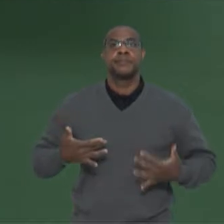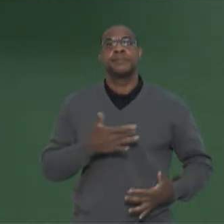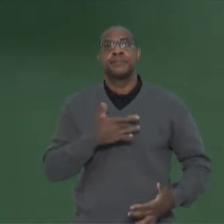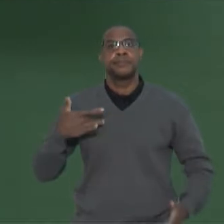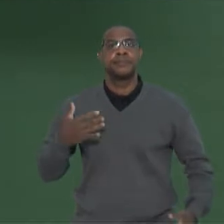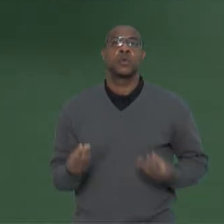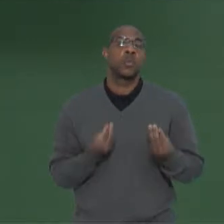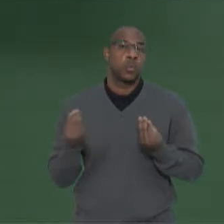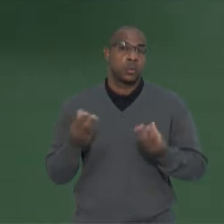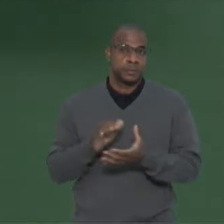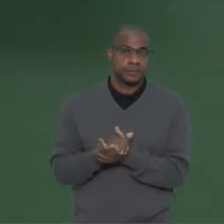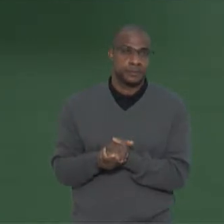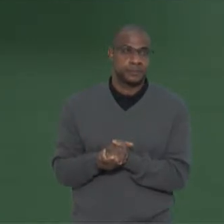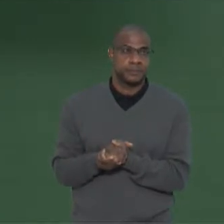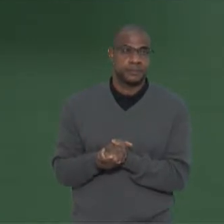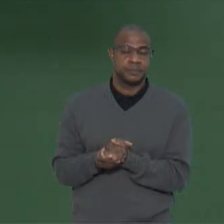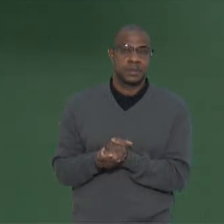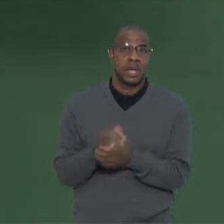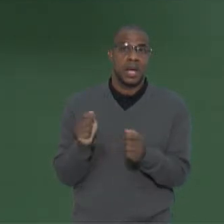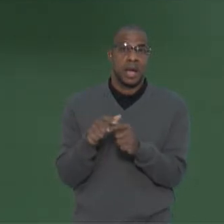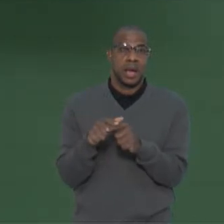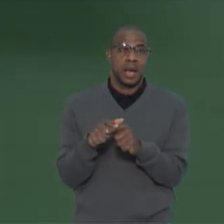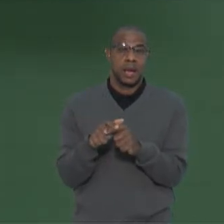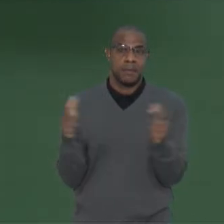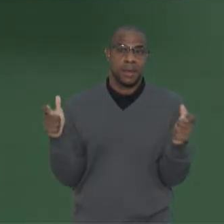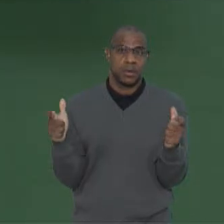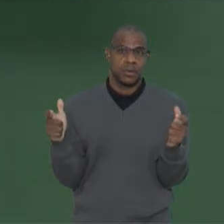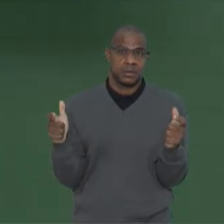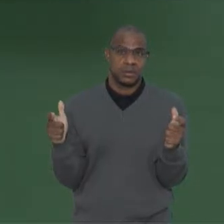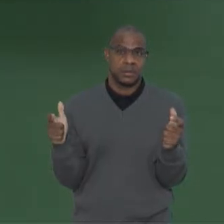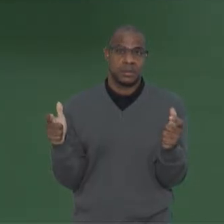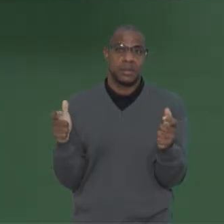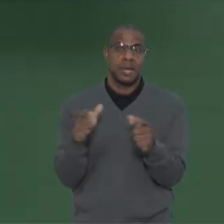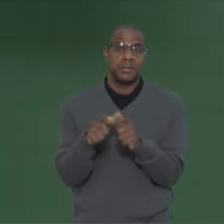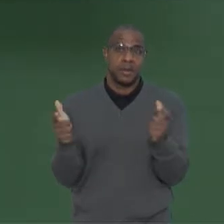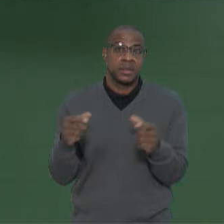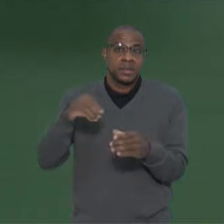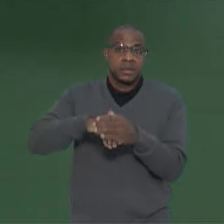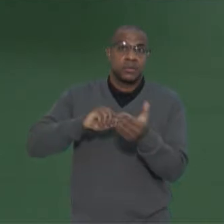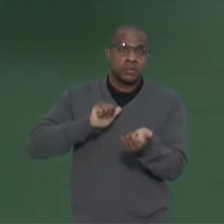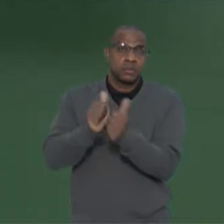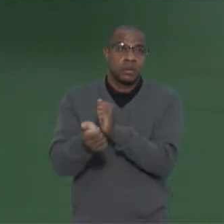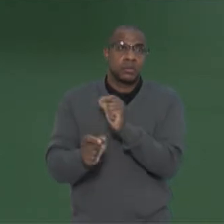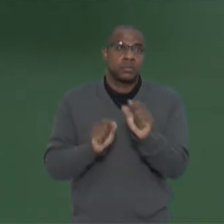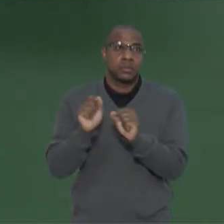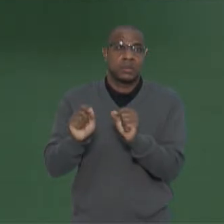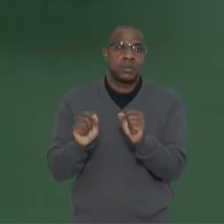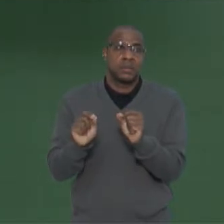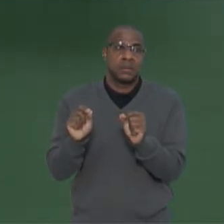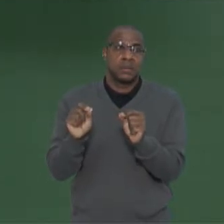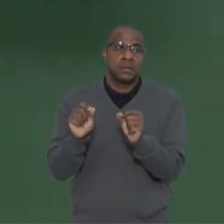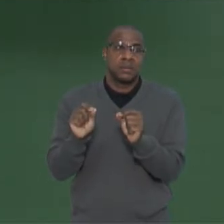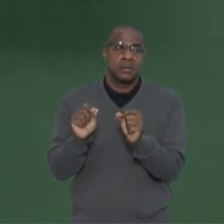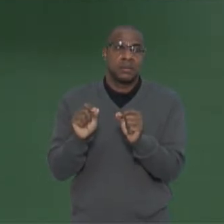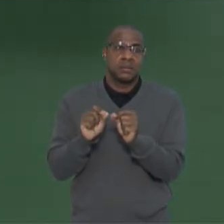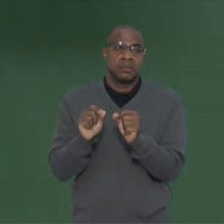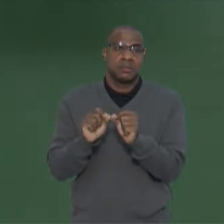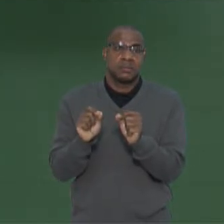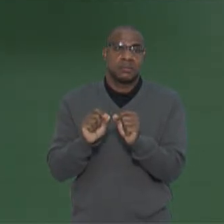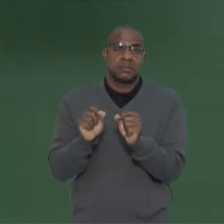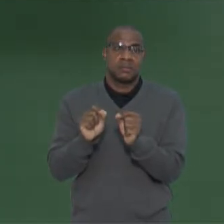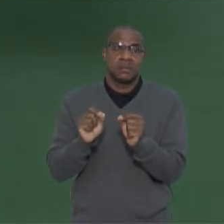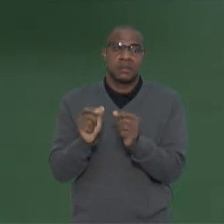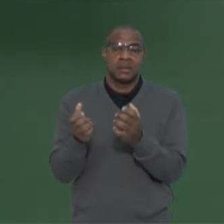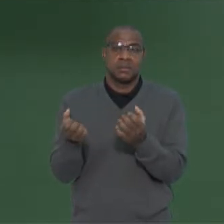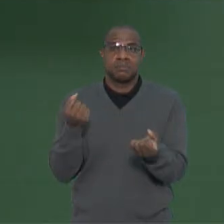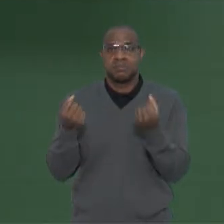aire livre. Então, a maioria, né, das práticas esportivas aqui são realizadas ao ar livre,